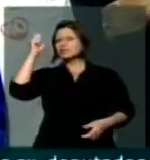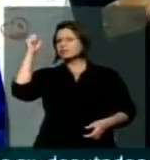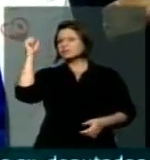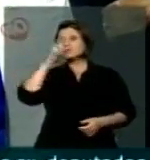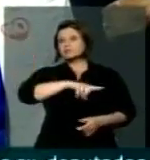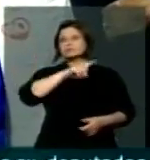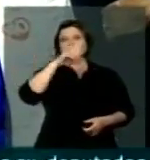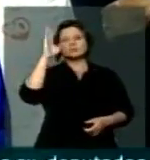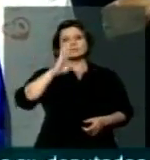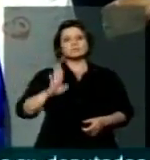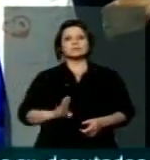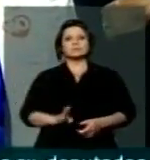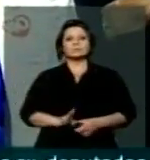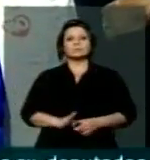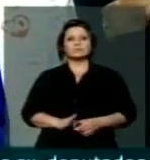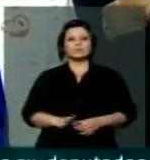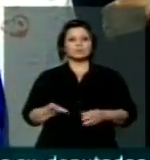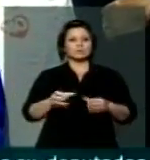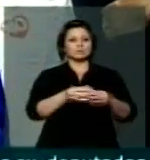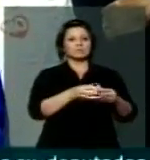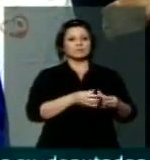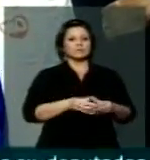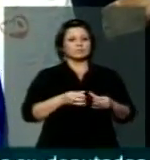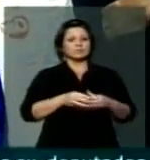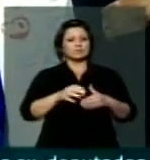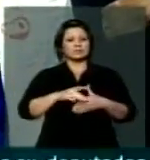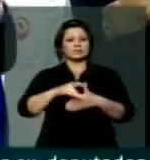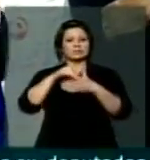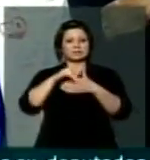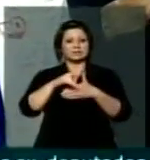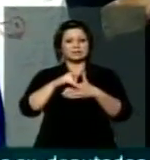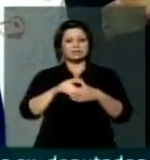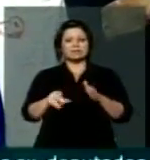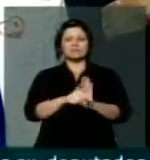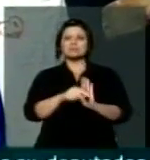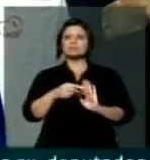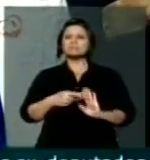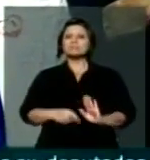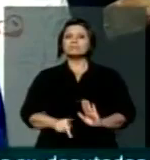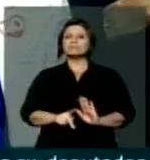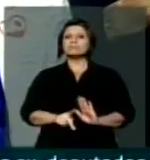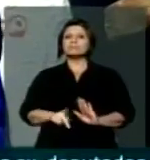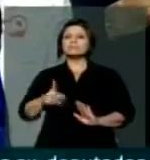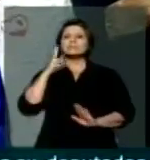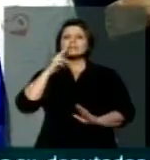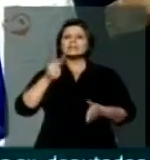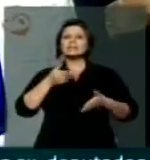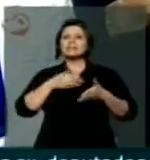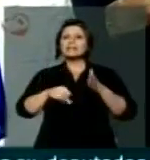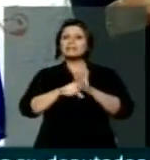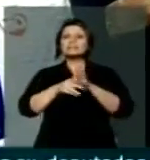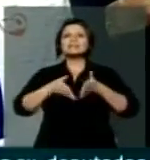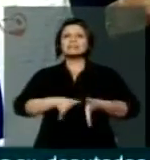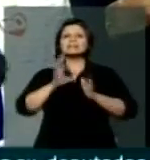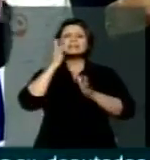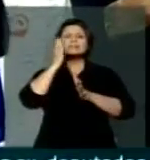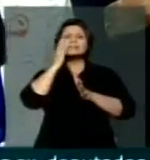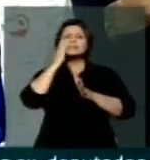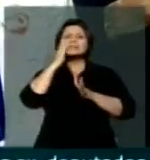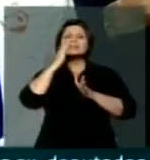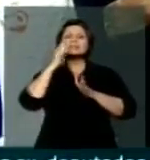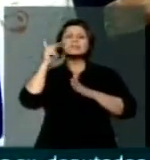no Brasil você formar uma liderança política nata, que se prepara